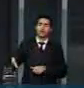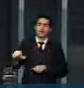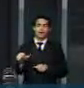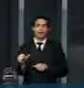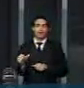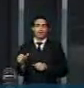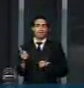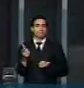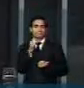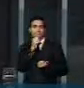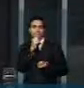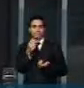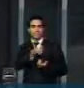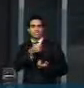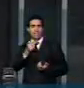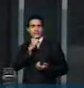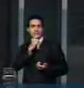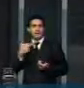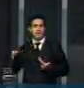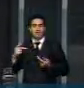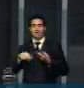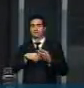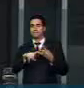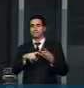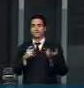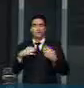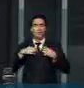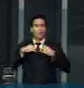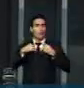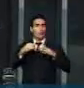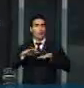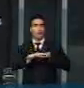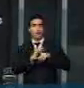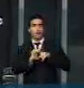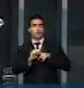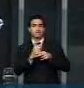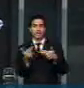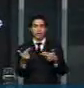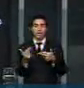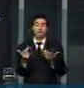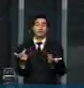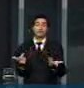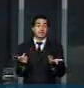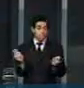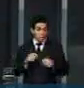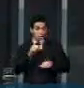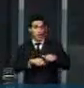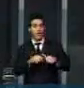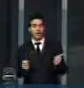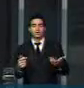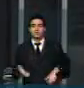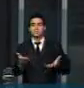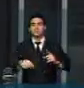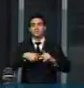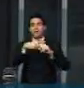como eletrodomésticos, roupas e calçados, o que incentiva ainda mais o roubo em troca de